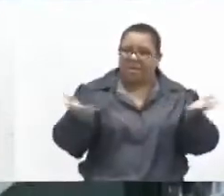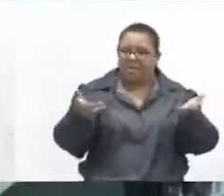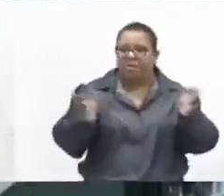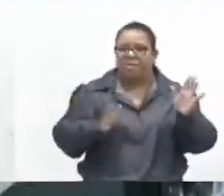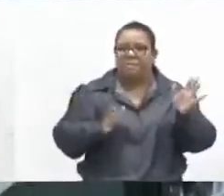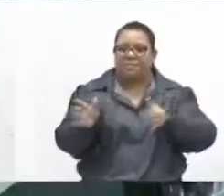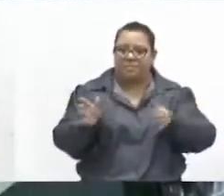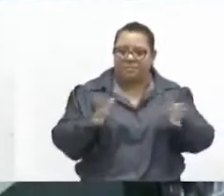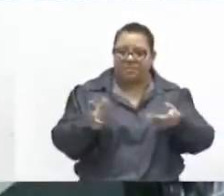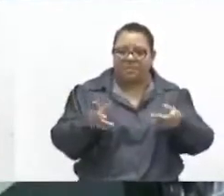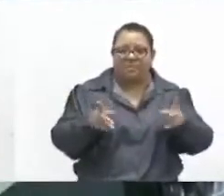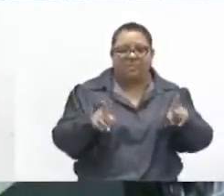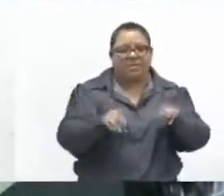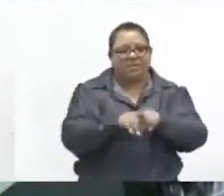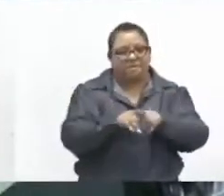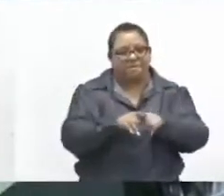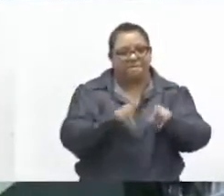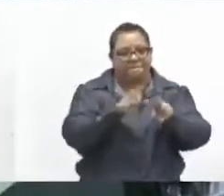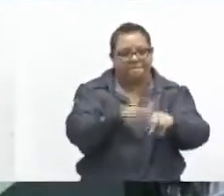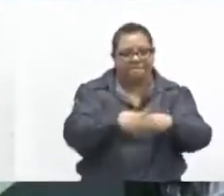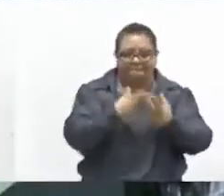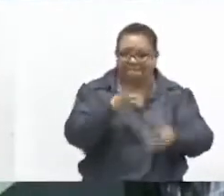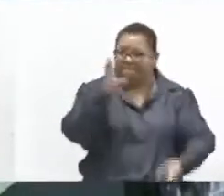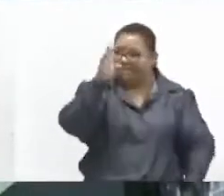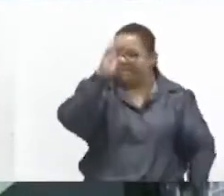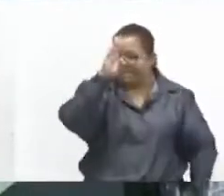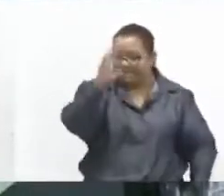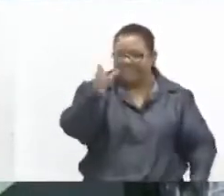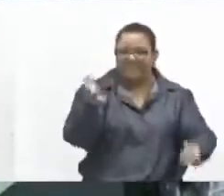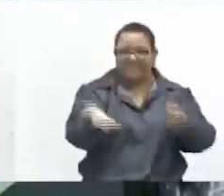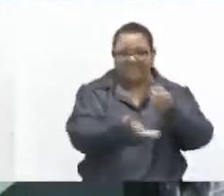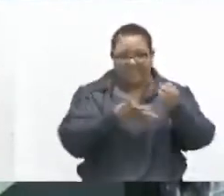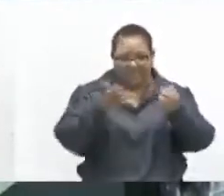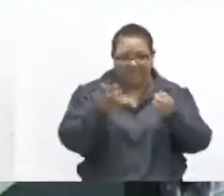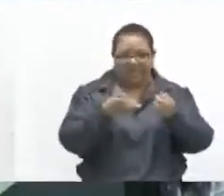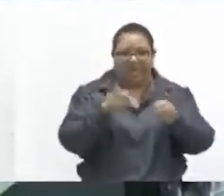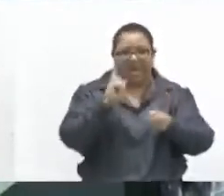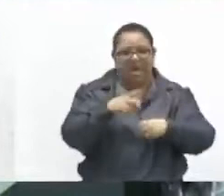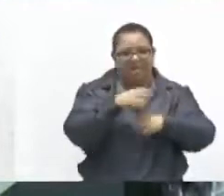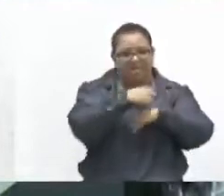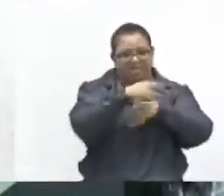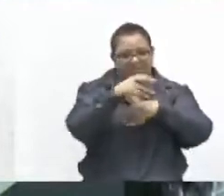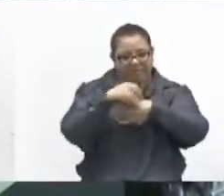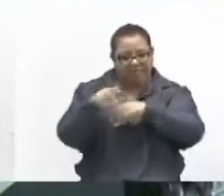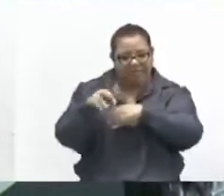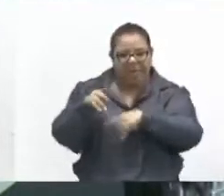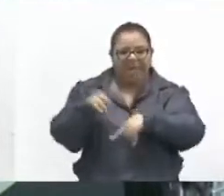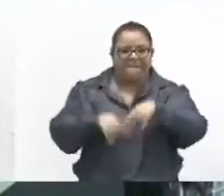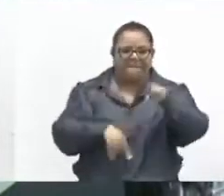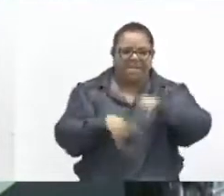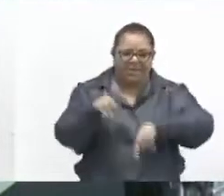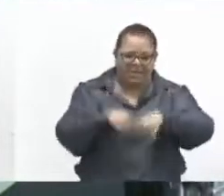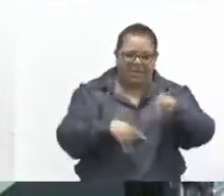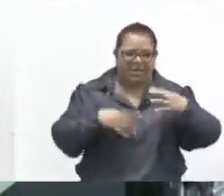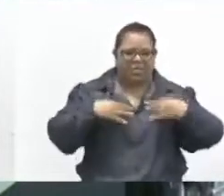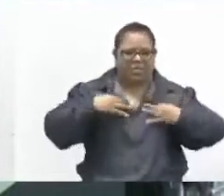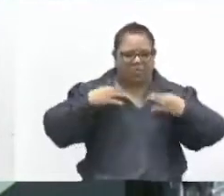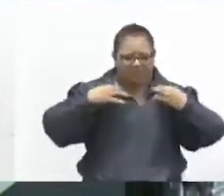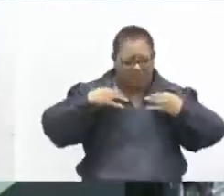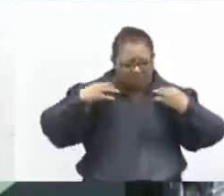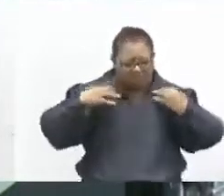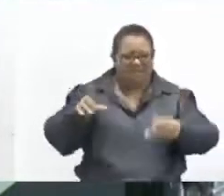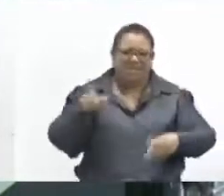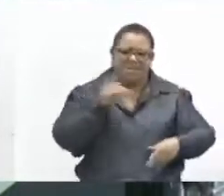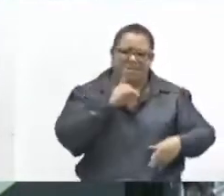é isso. E aí, a assistência estudantil no ensino, na rede básica, é essa distribuição de material, de uniforme, de lanche, de